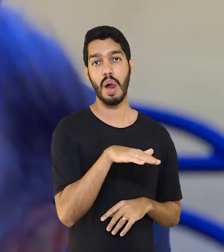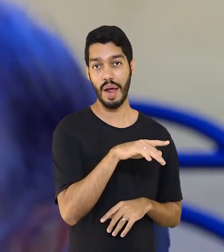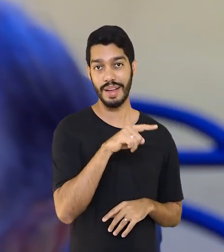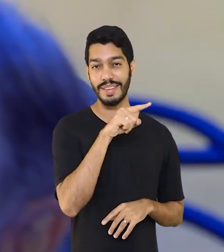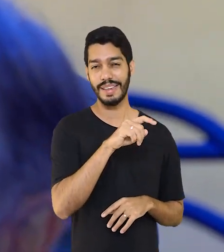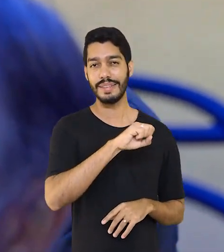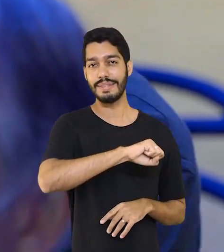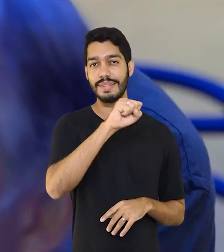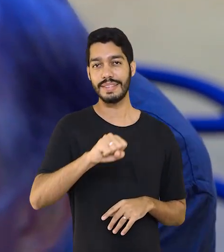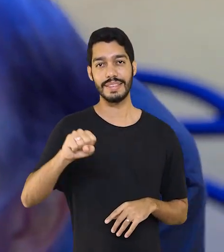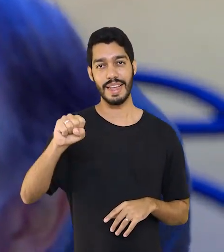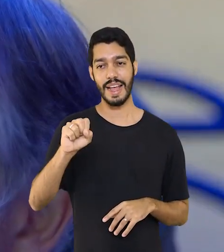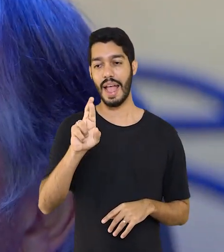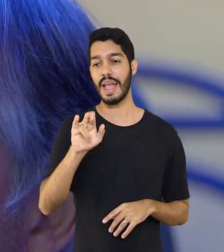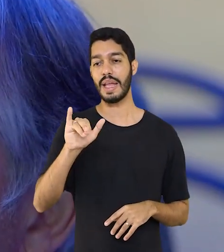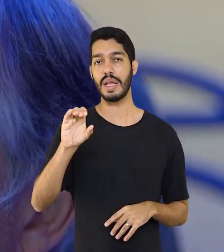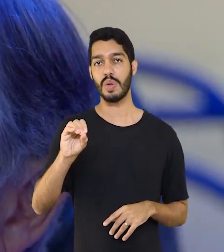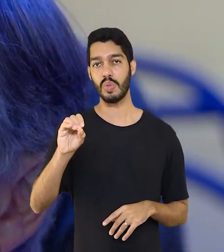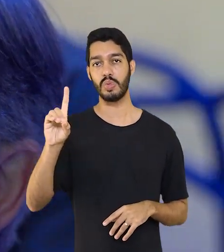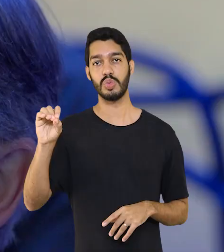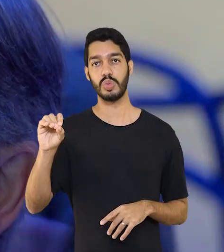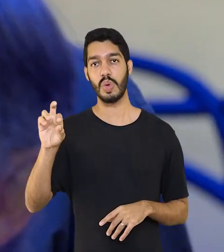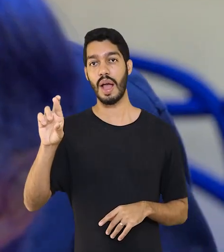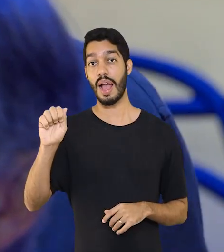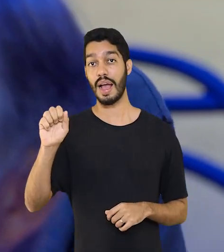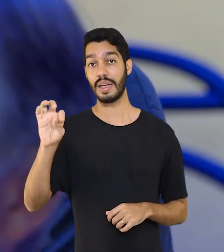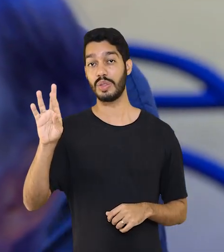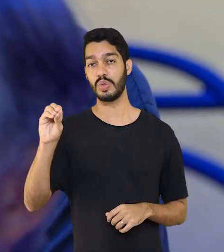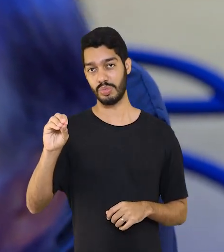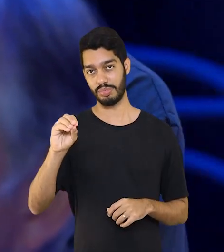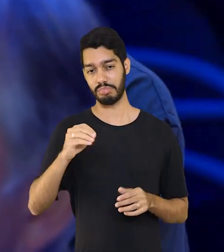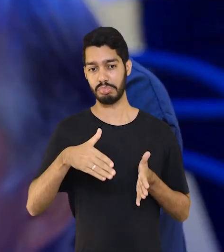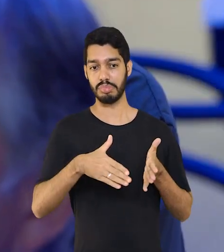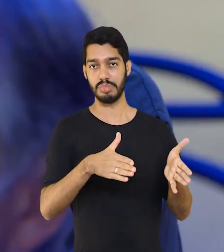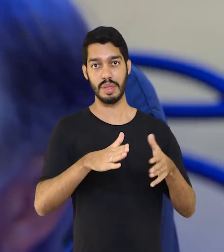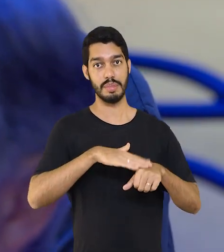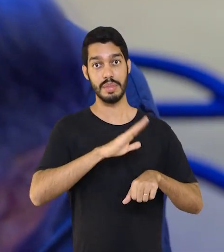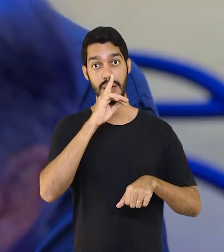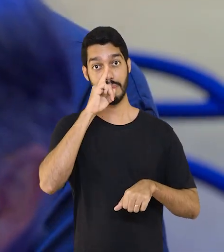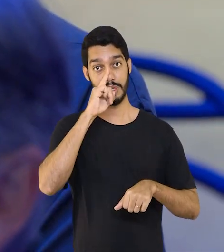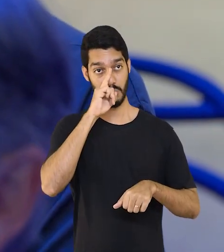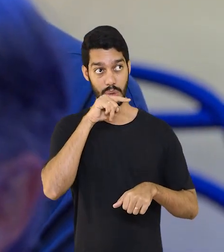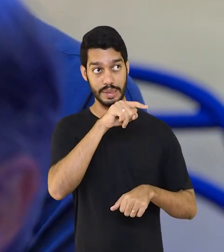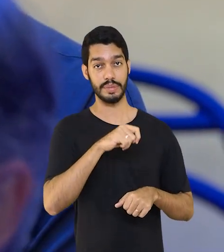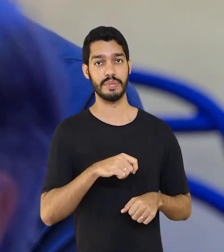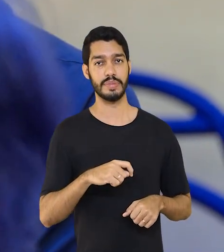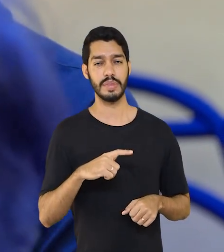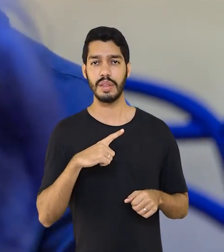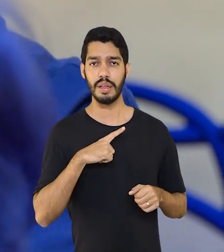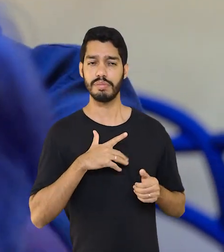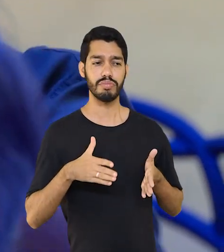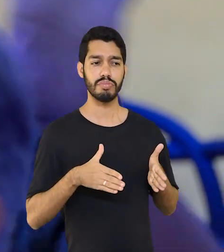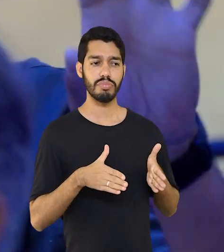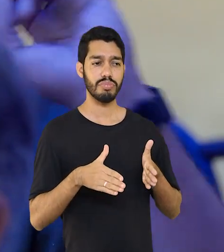Rastro. Não sei até que ponto vocês conhecem. É uma das estradas mais perigosas do Rio, do Brasil. E